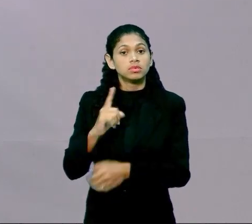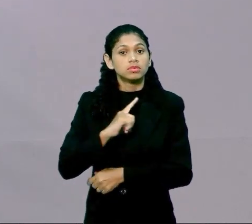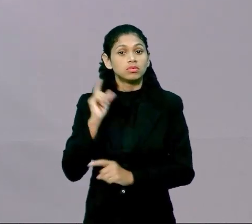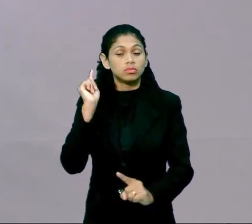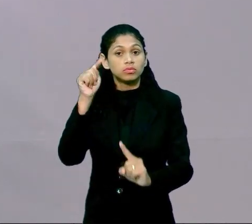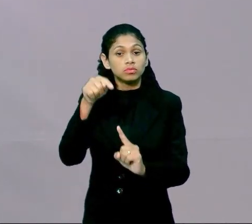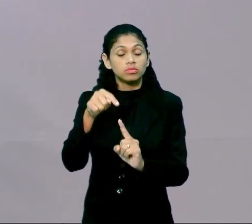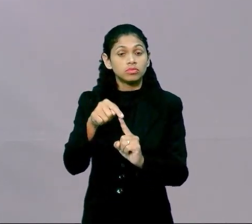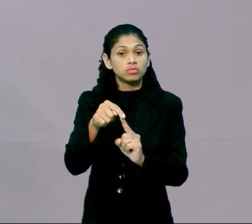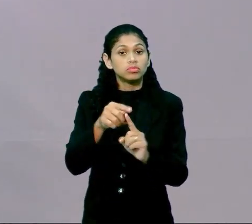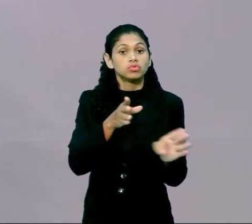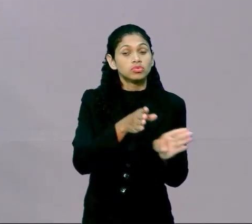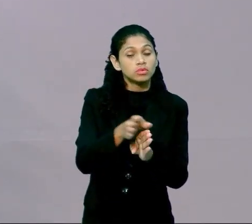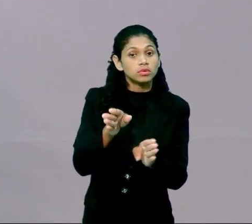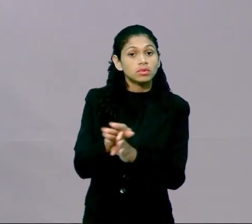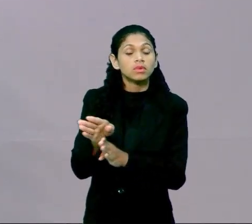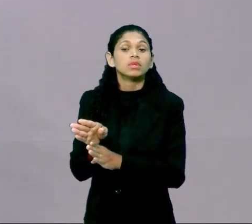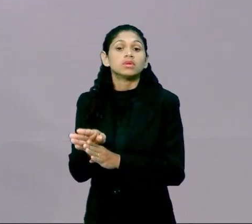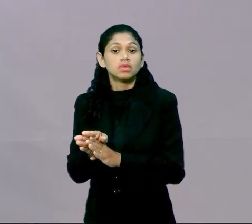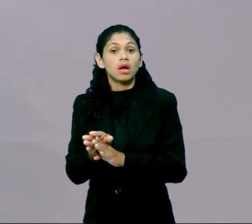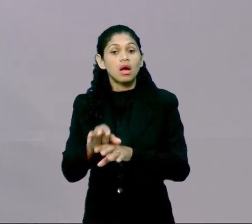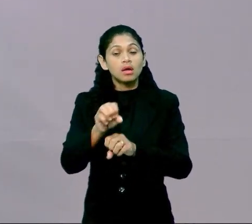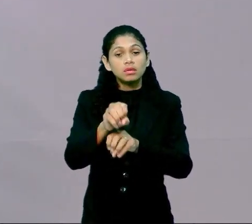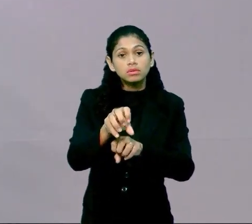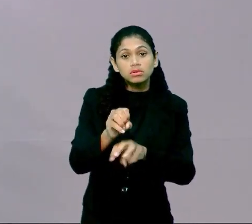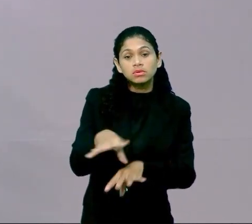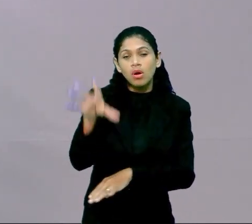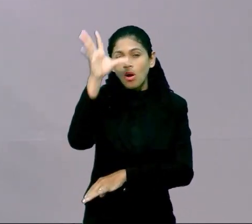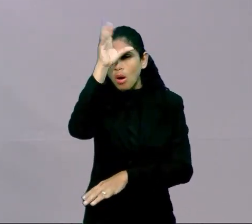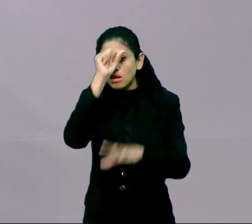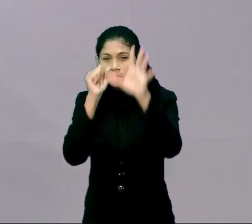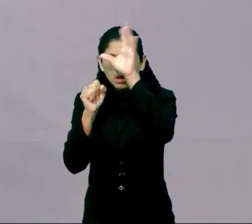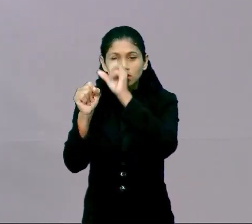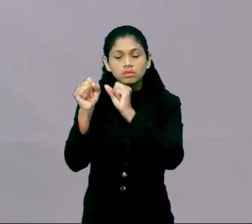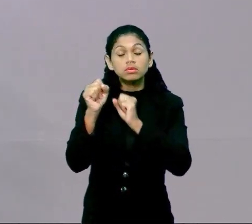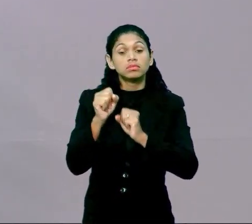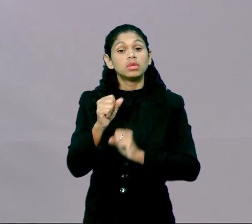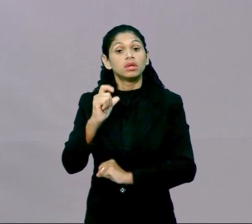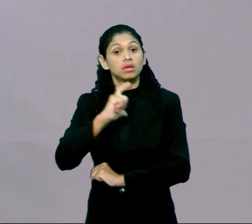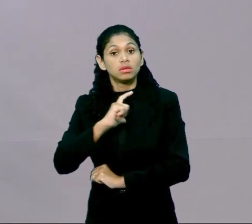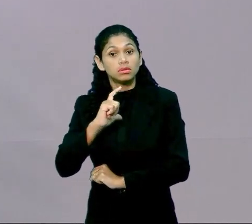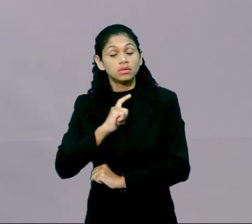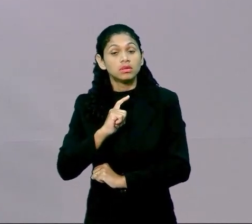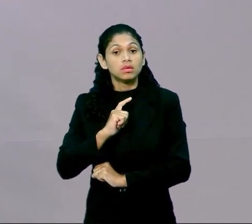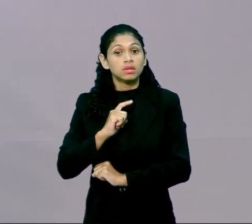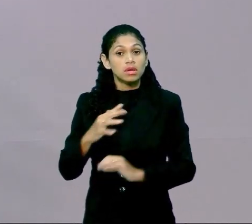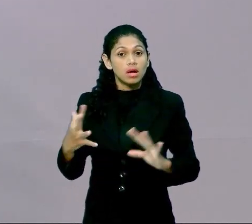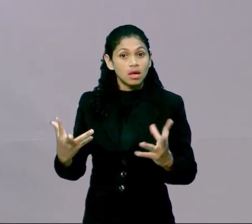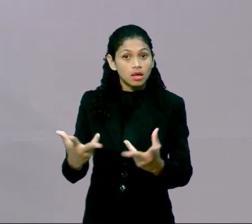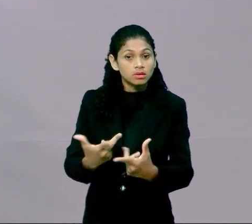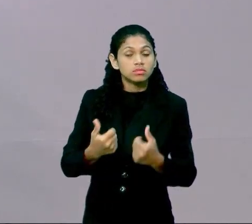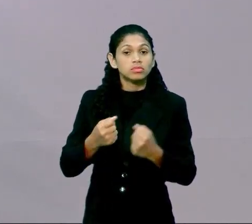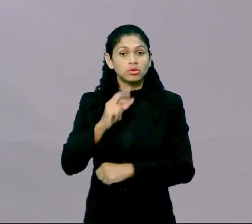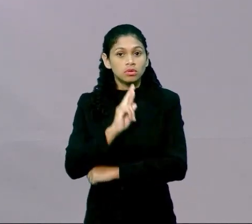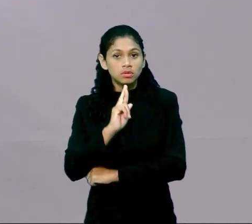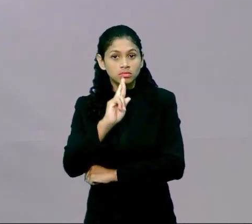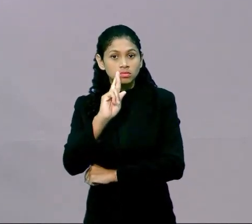finalidade contribuir com o seu aprendizado para que você possa ter condições de responder de